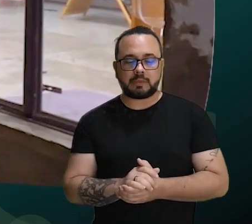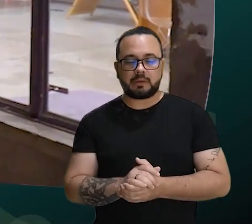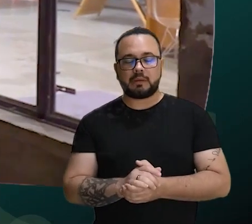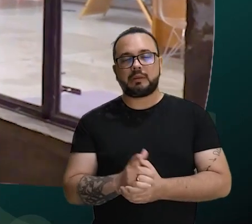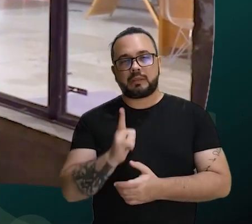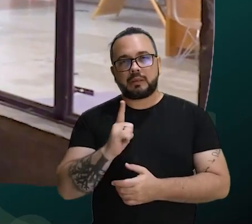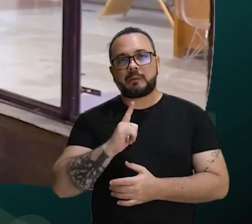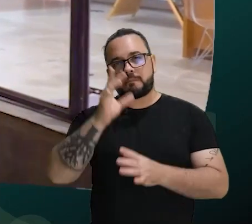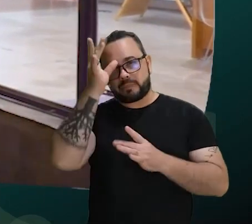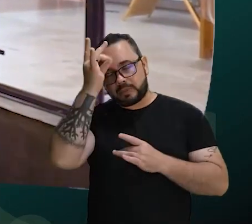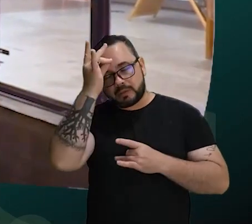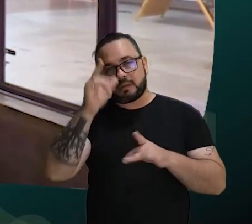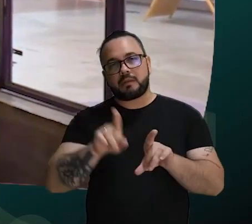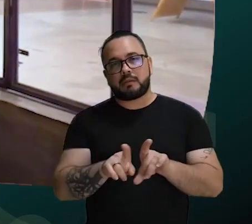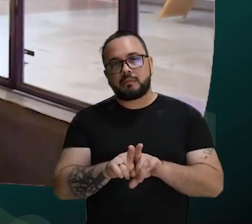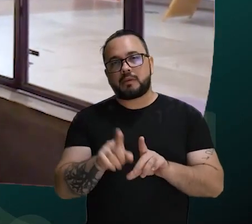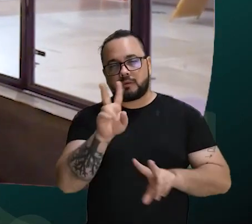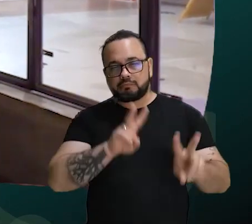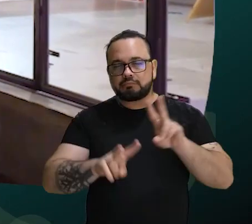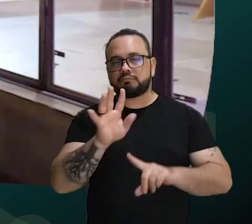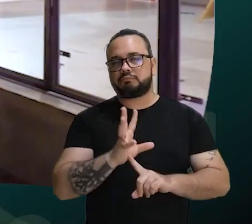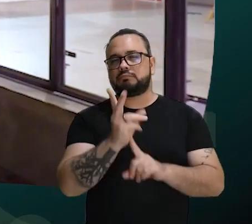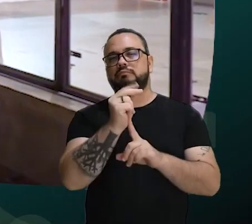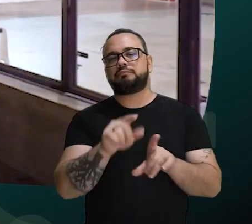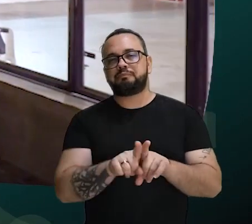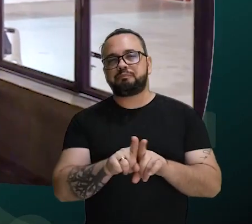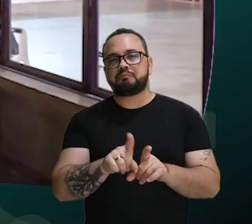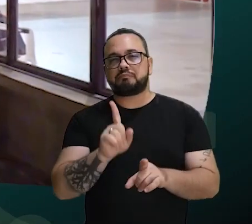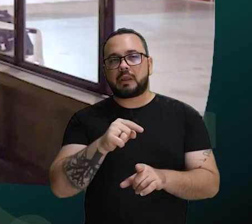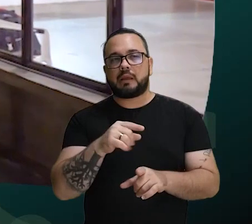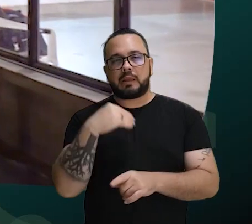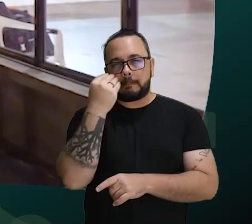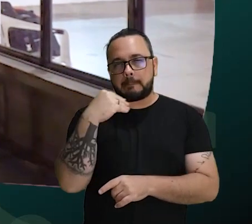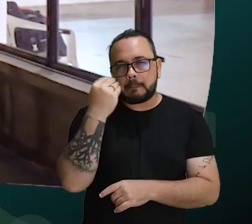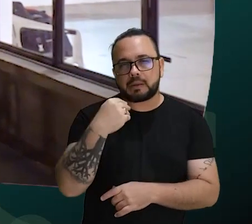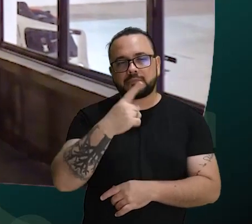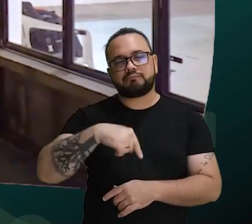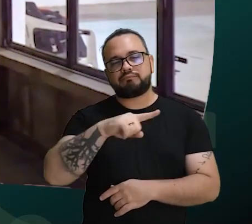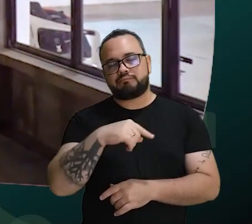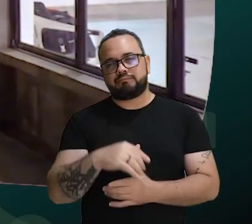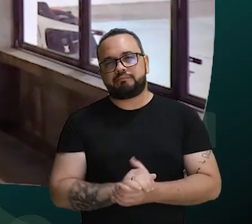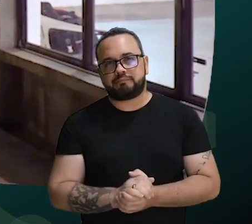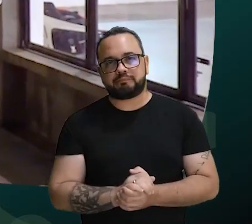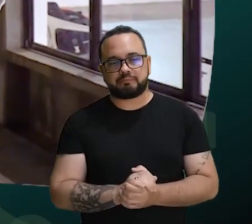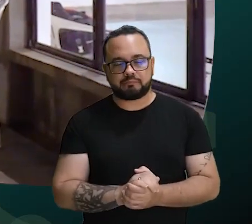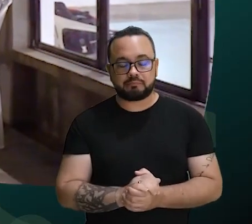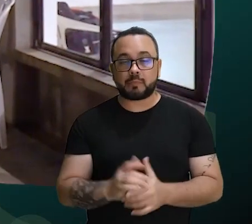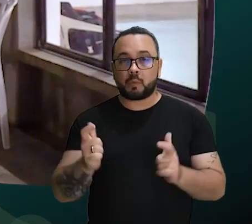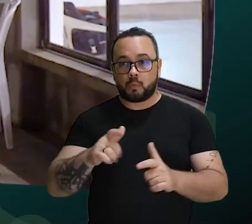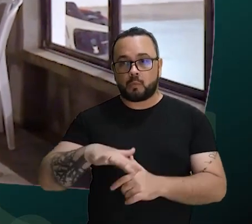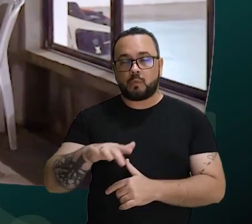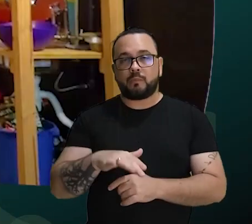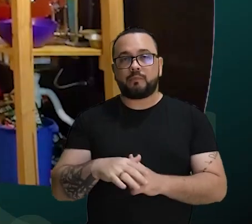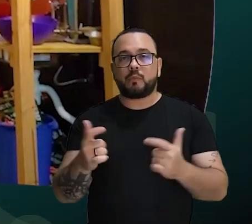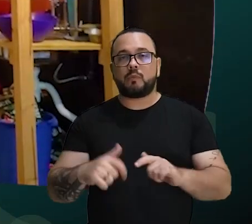para tudo, para performances, para as artes visuais. Tem um viés de experimentação aqui no Galpão Cru. O